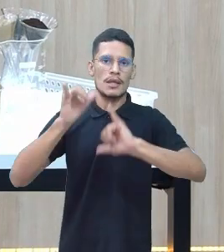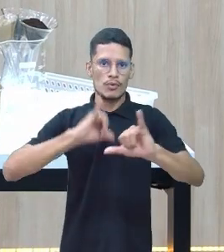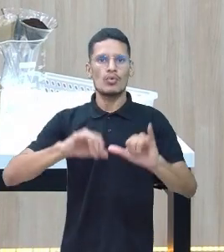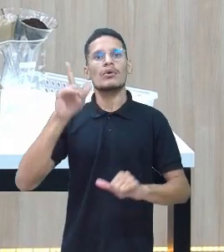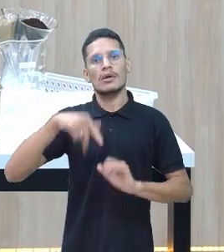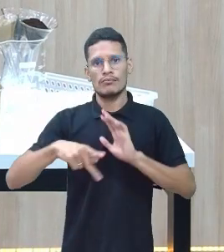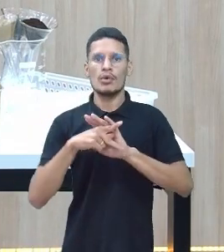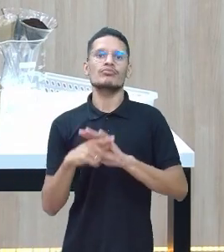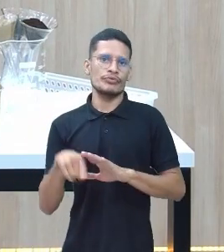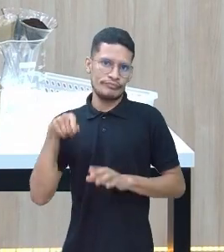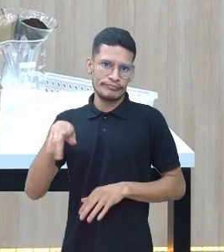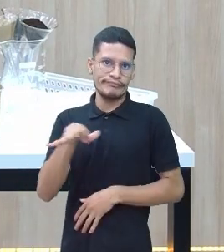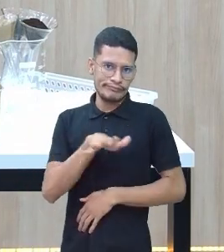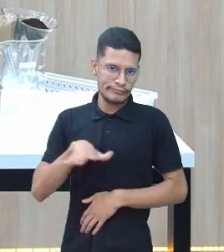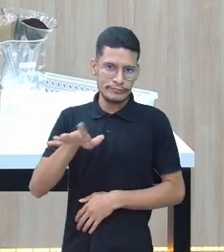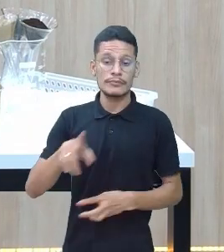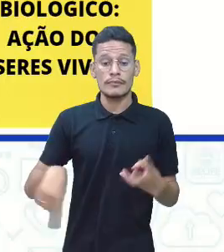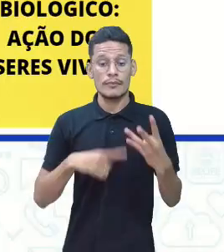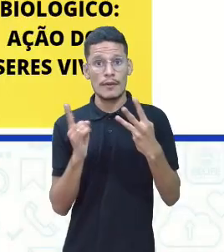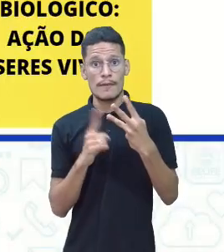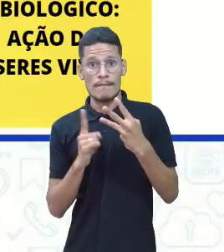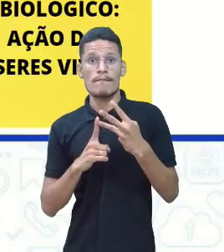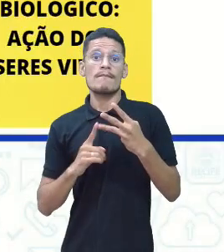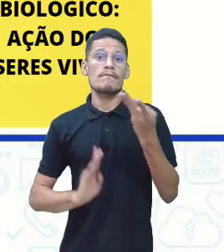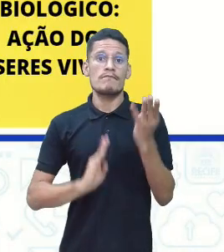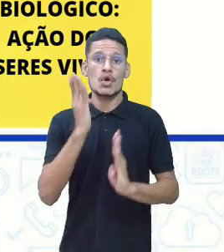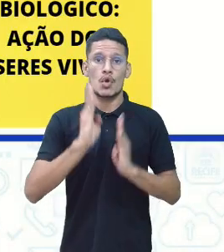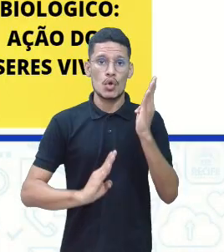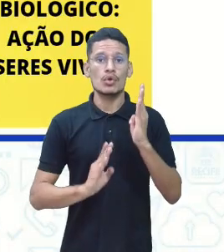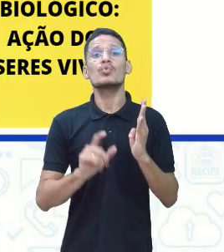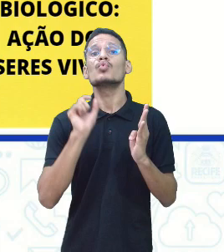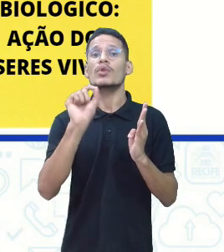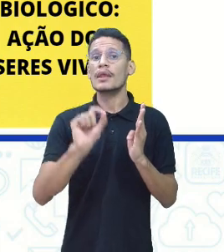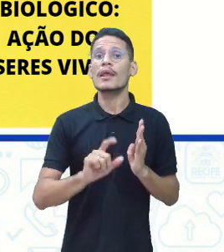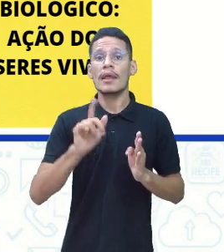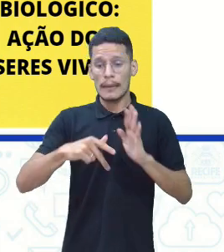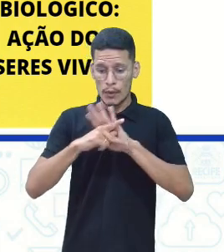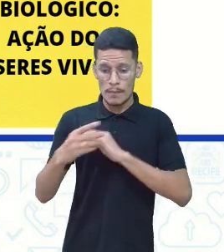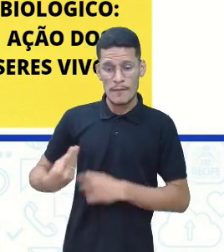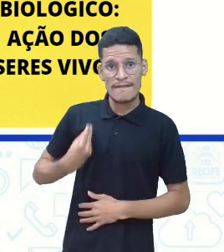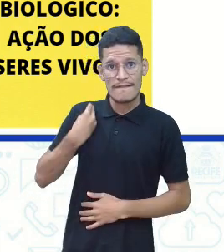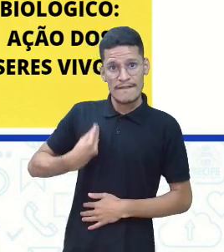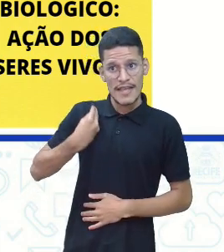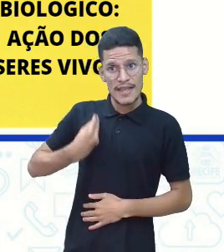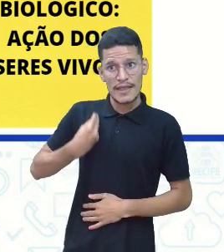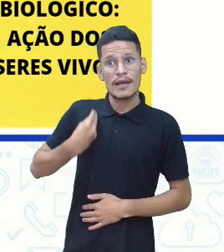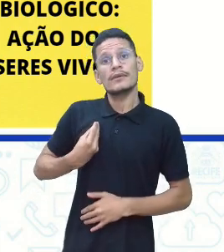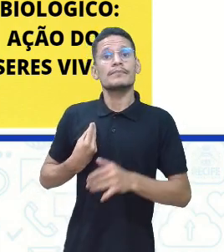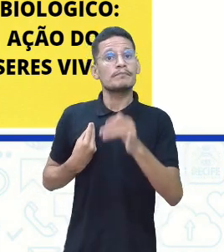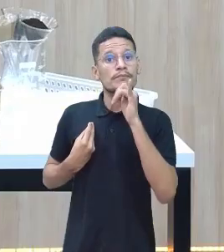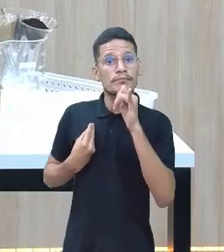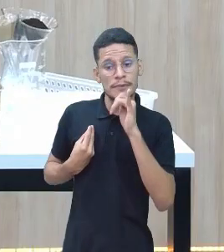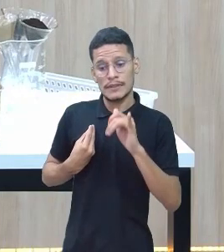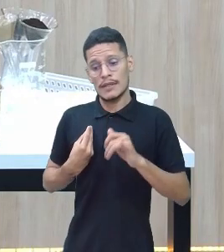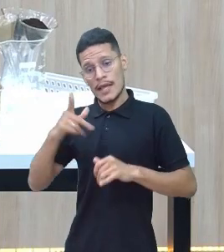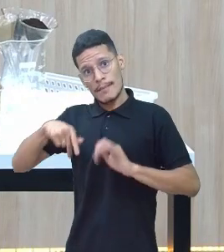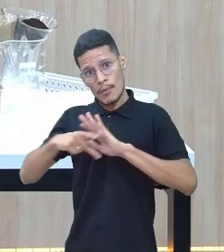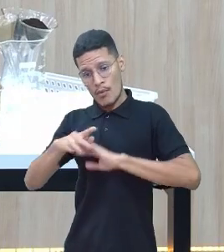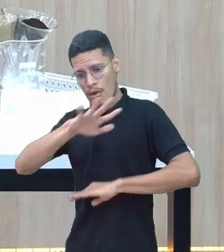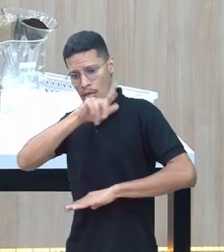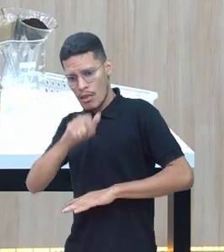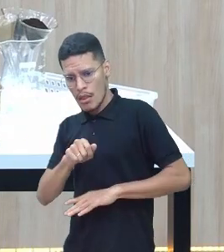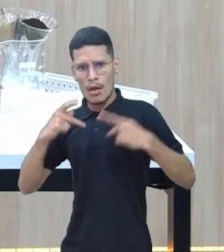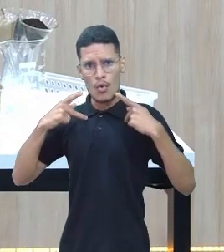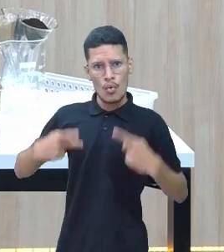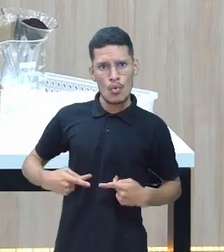intemperismo químico. E o biológico, né, tem a ver com vida, então o biológico seria a ação dos seres vivos.